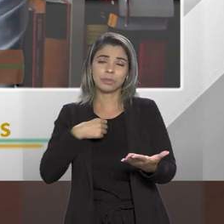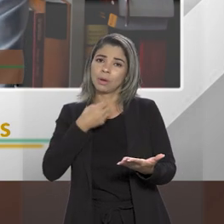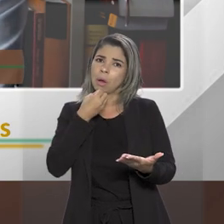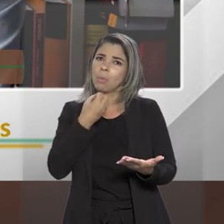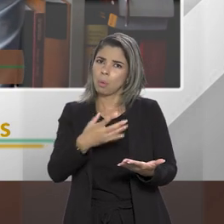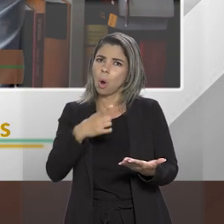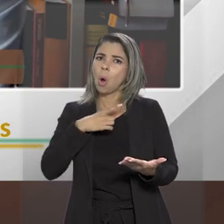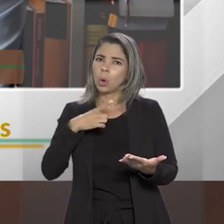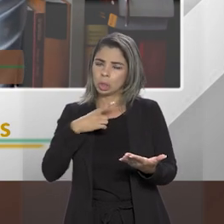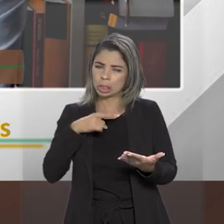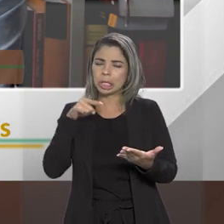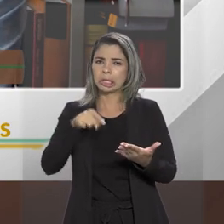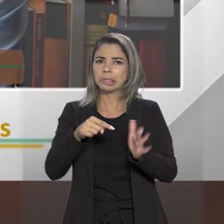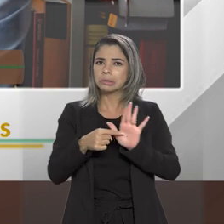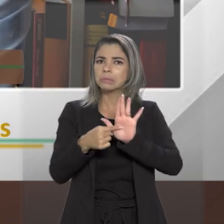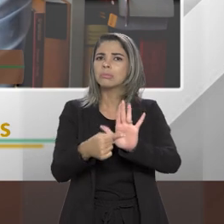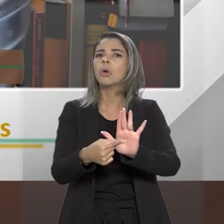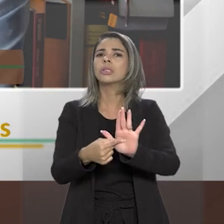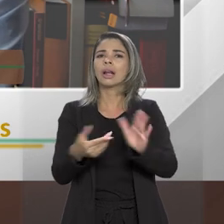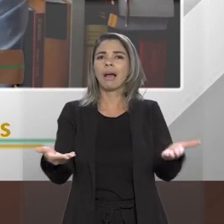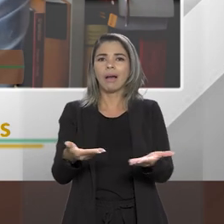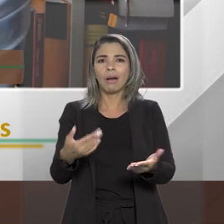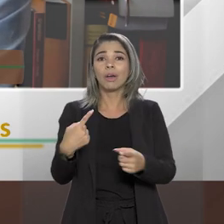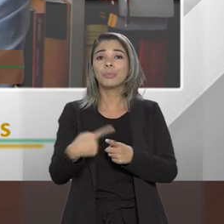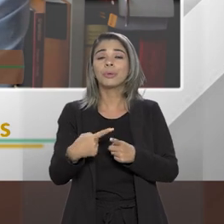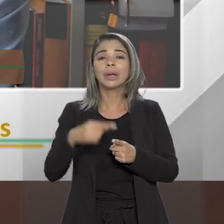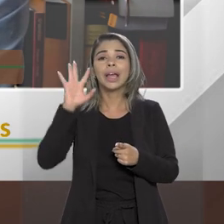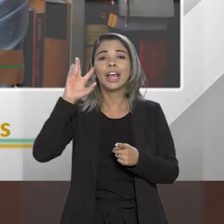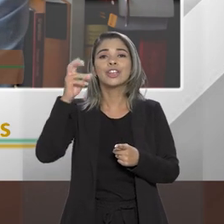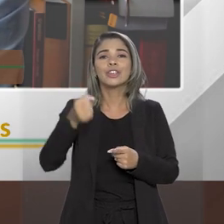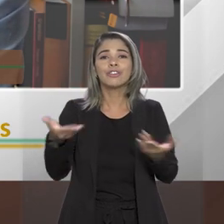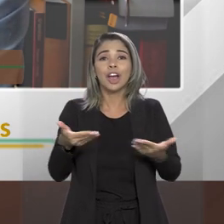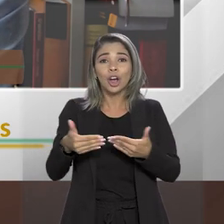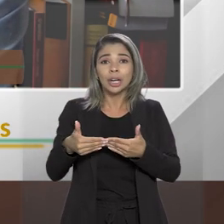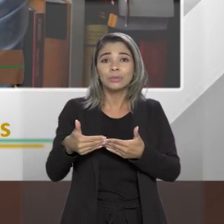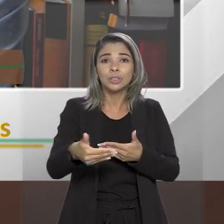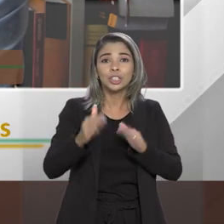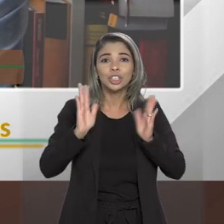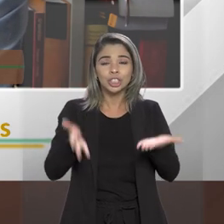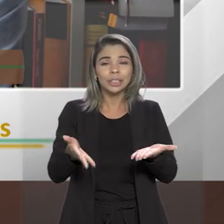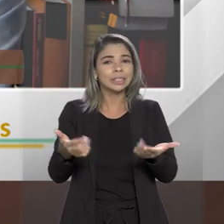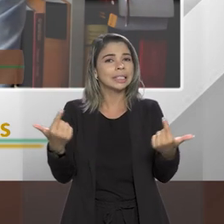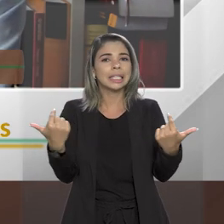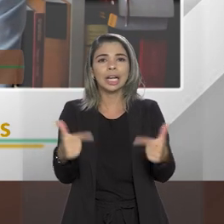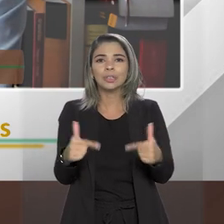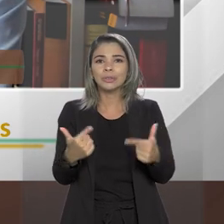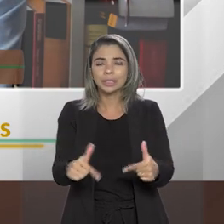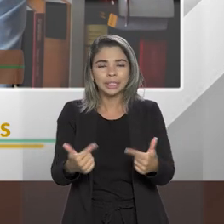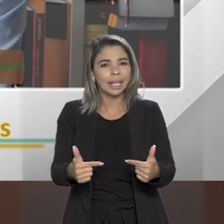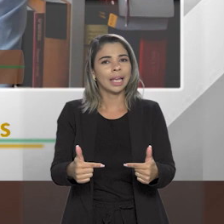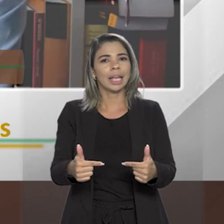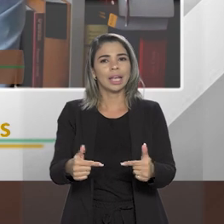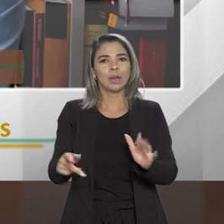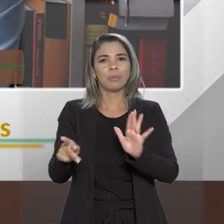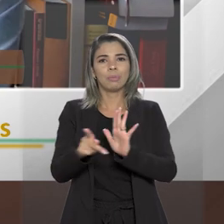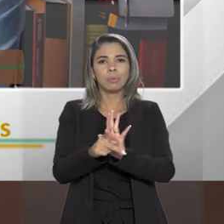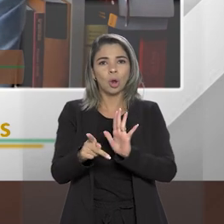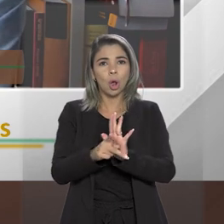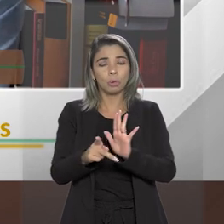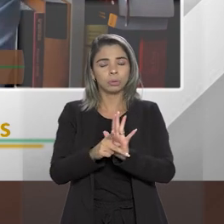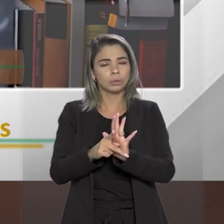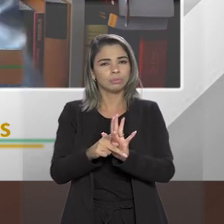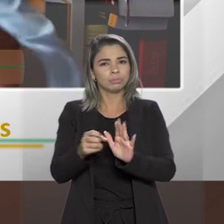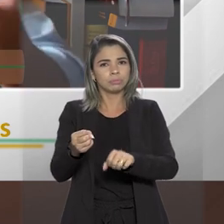tenha decidido isso há pouco tempo, foi bom, porque decidiu num tempo em que já não havia uma